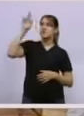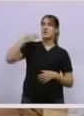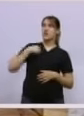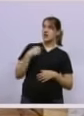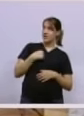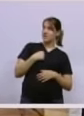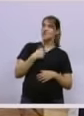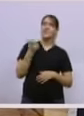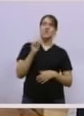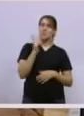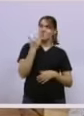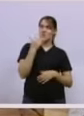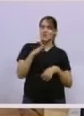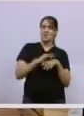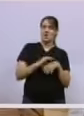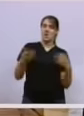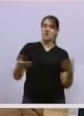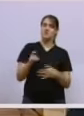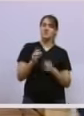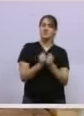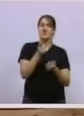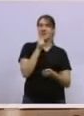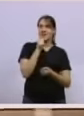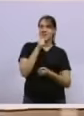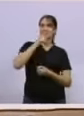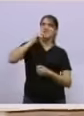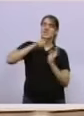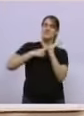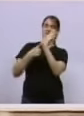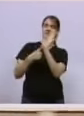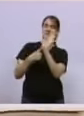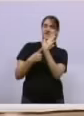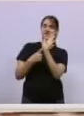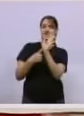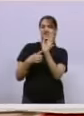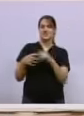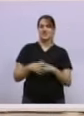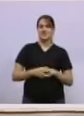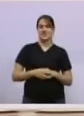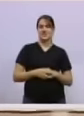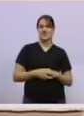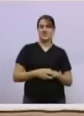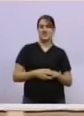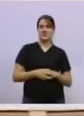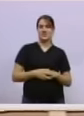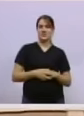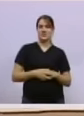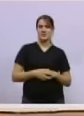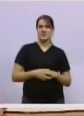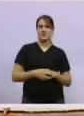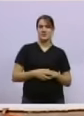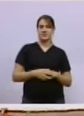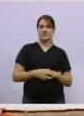ó. Hoje eu estou a pão e água. E que gosta de contar, né? Faz aquela cara para você perceber, né? O